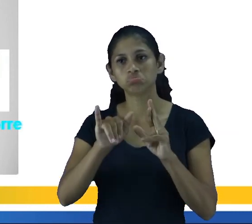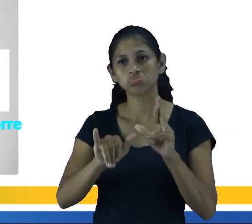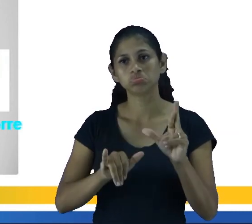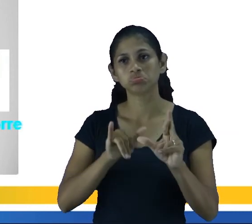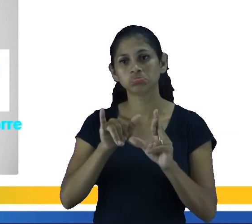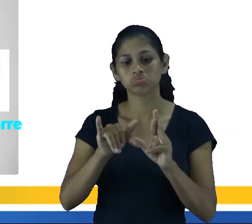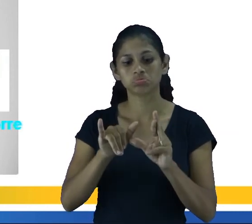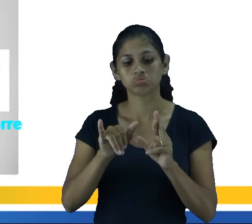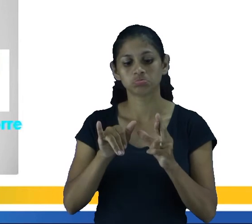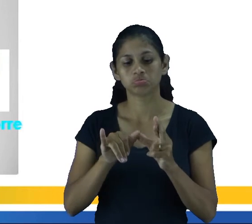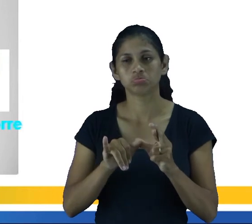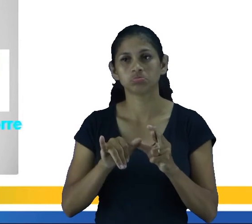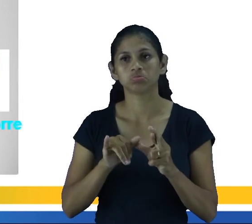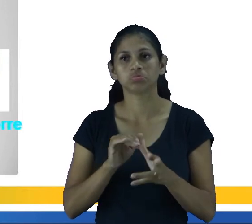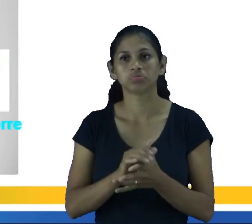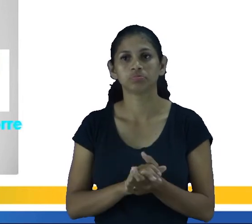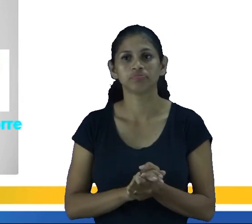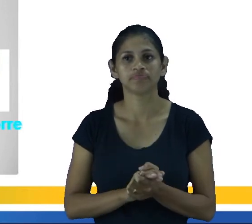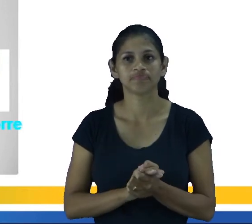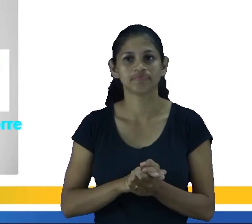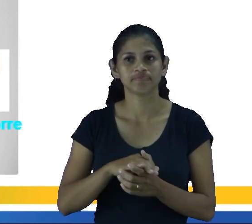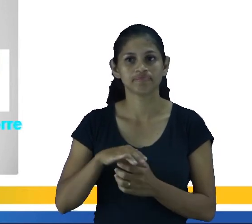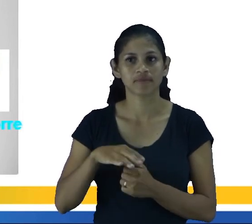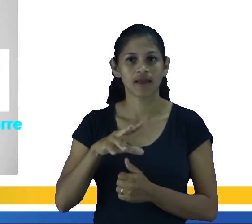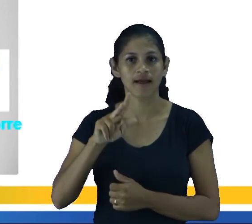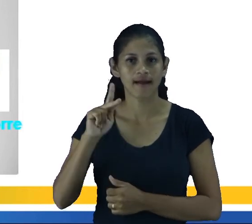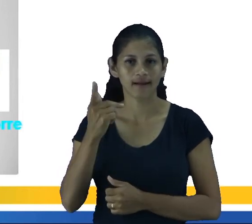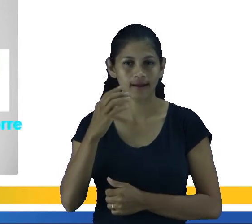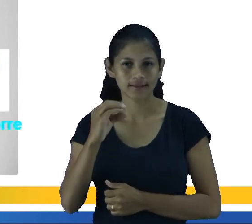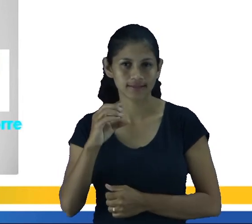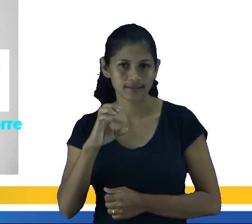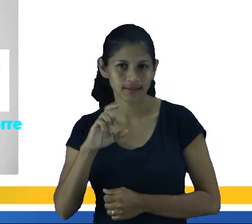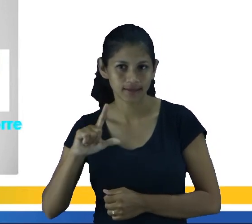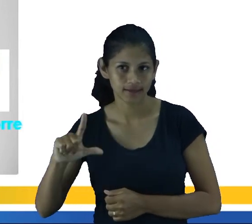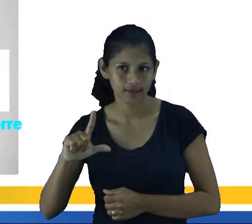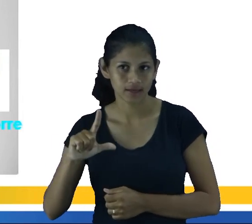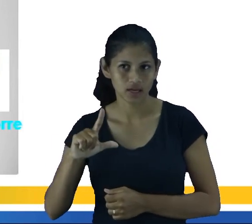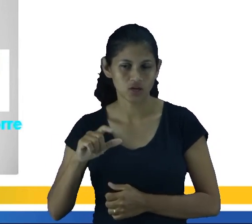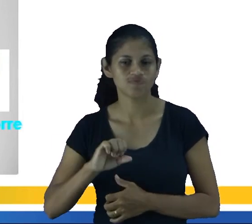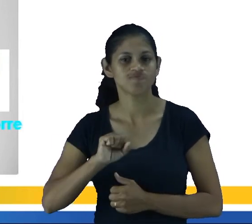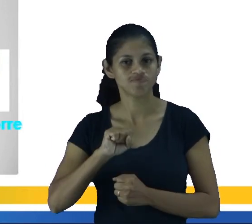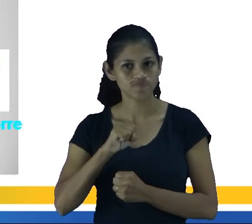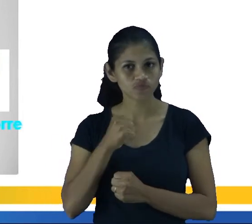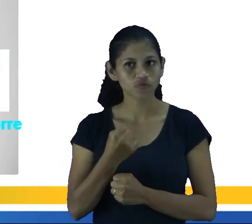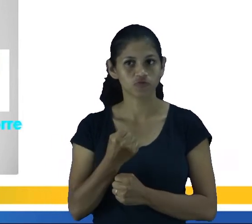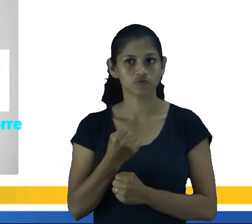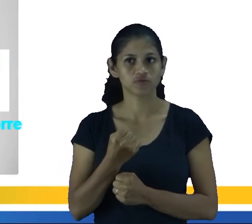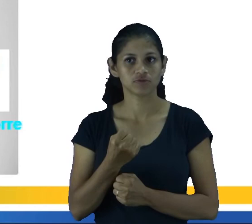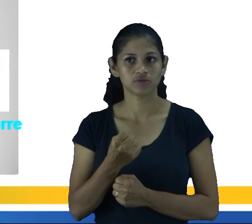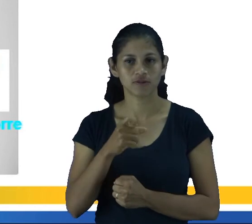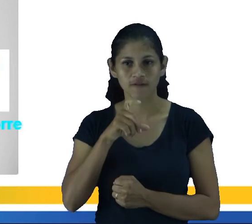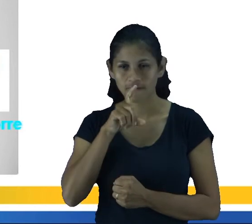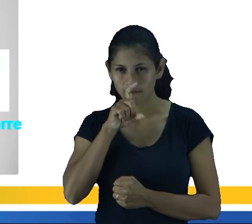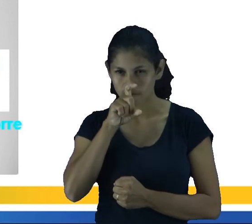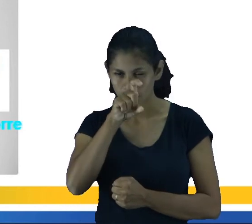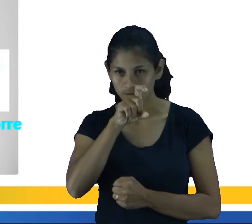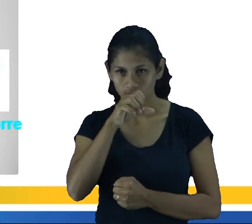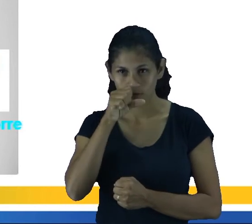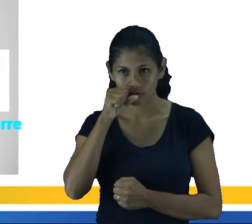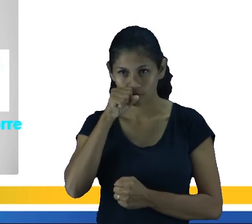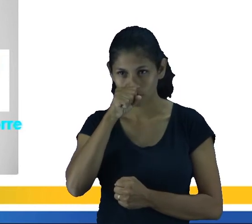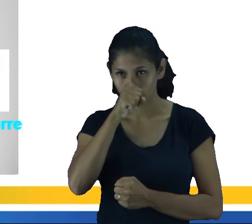do HCl, que é um ácido forte, né, ele vai reagir com o Na2S, formando o NaCl